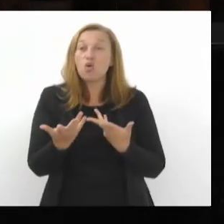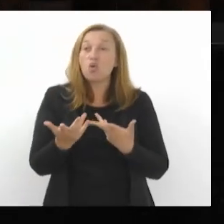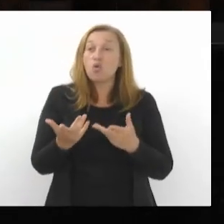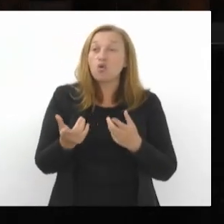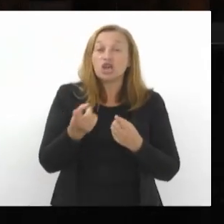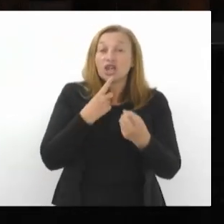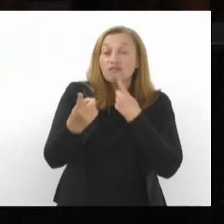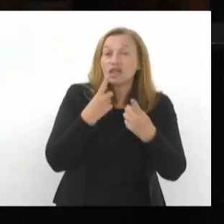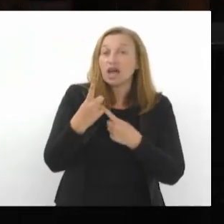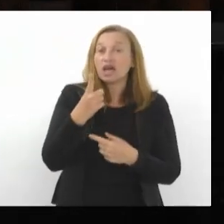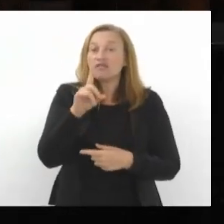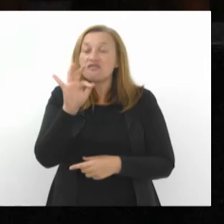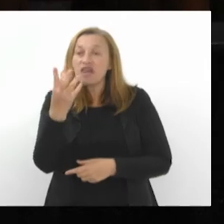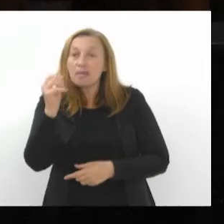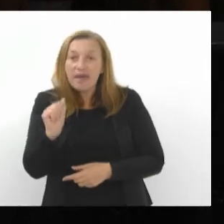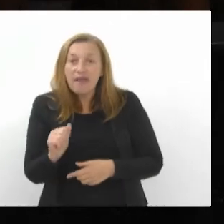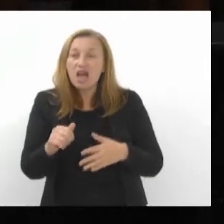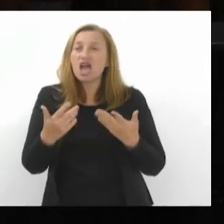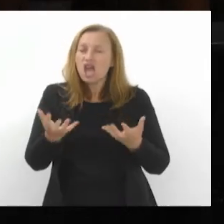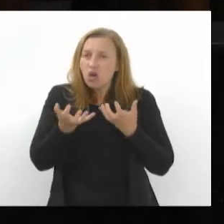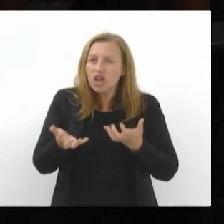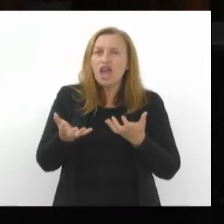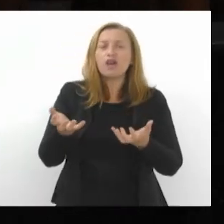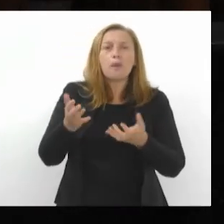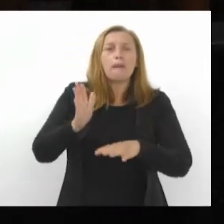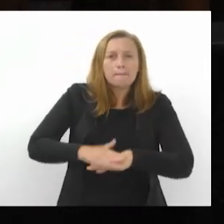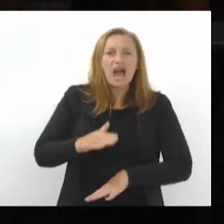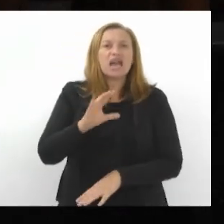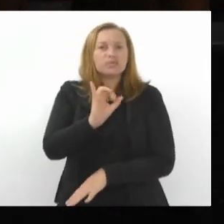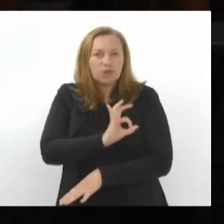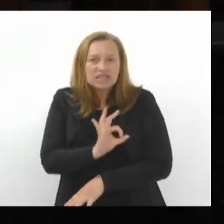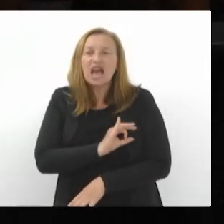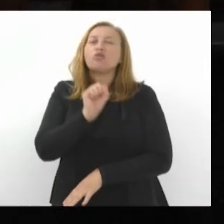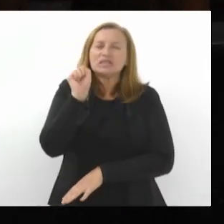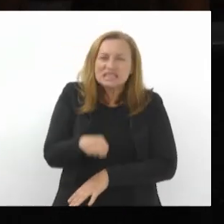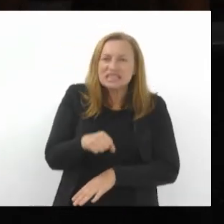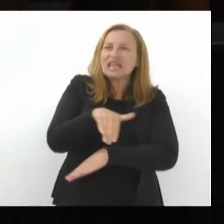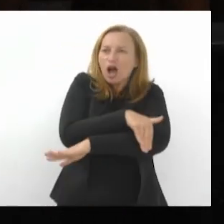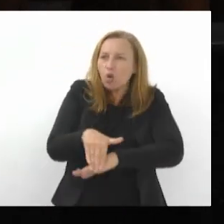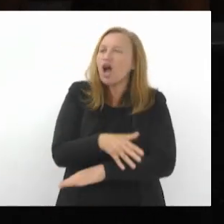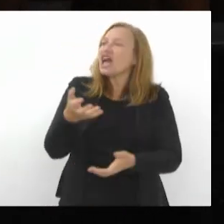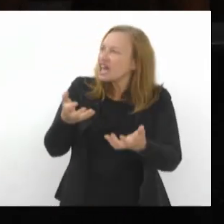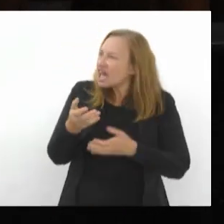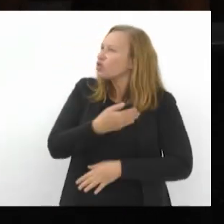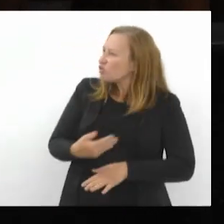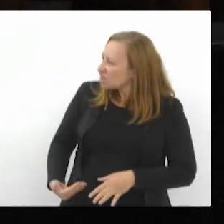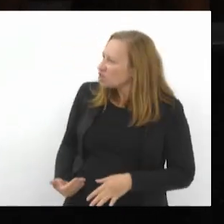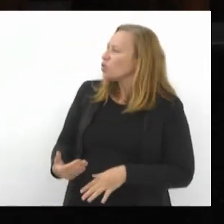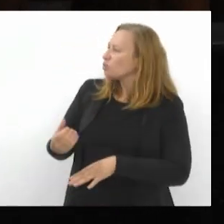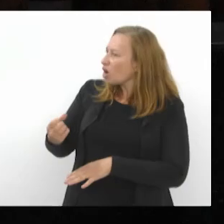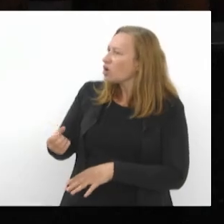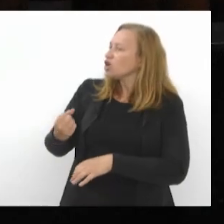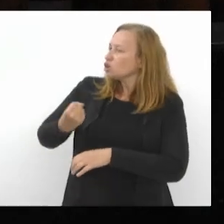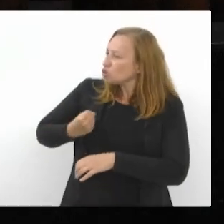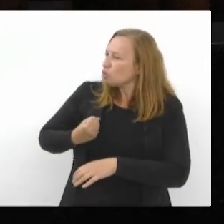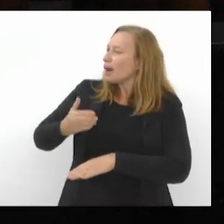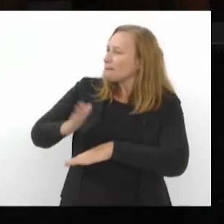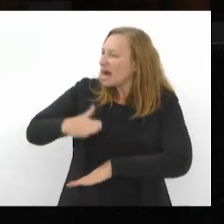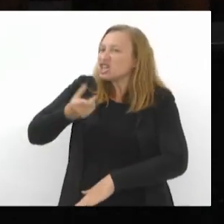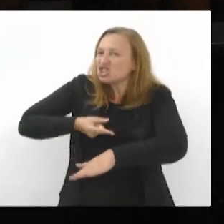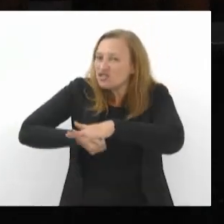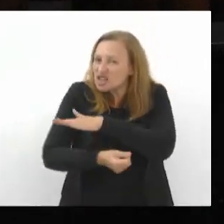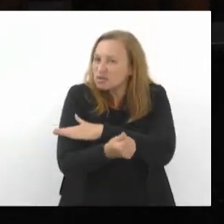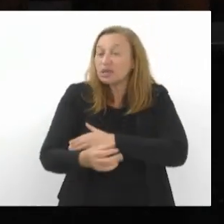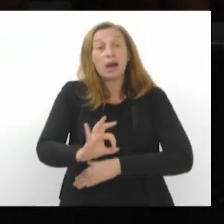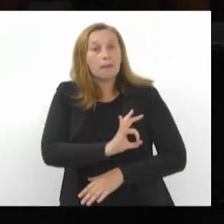vias expressas. E quero mais policiais nas ruas, sim. Quero mais que o governador Cláudio Castro aumente ainda mais o investimento